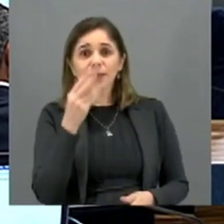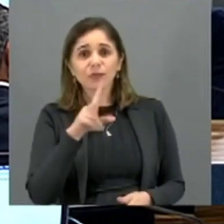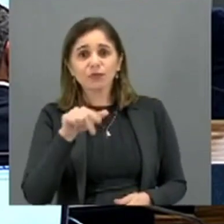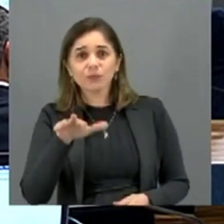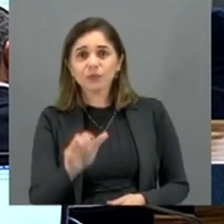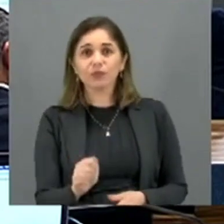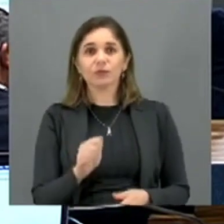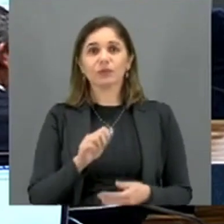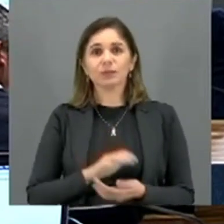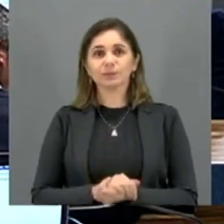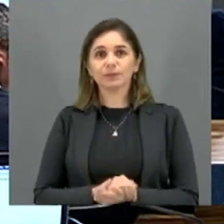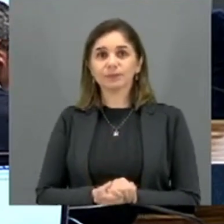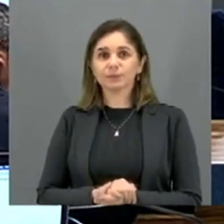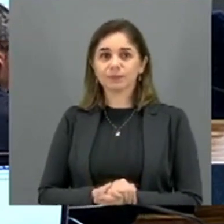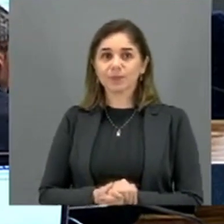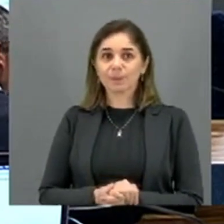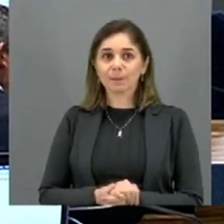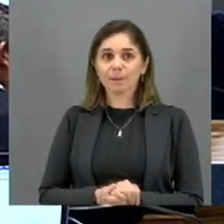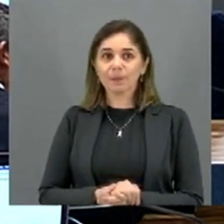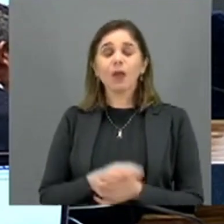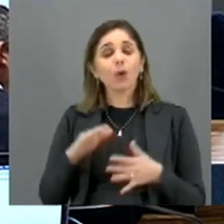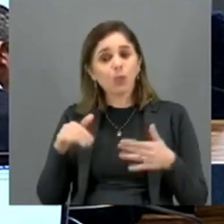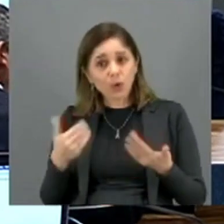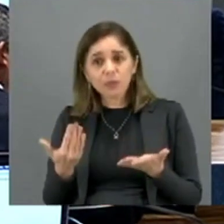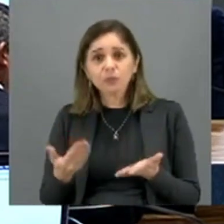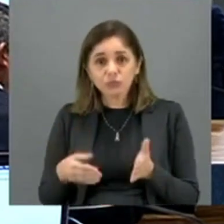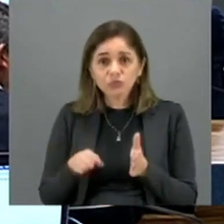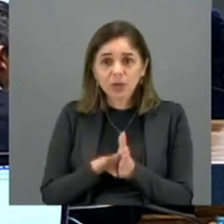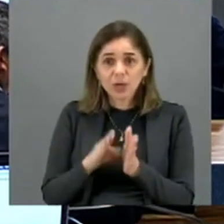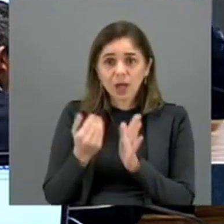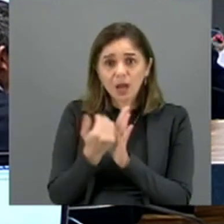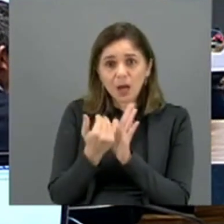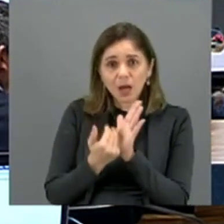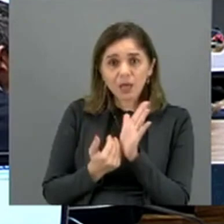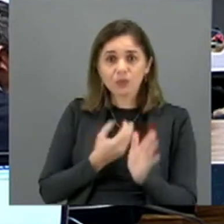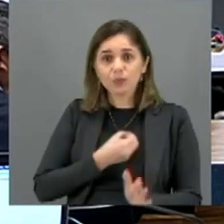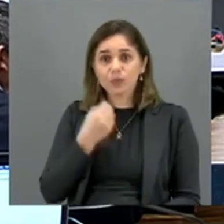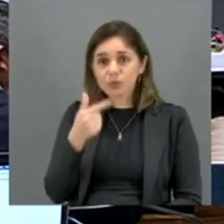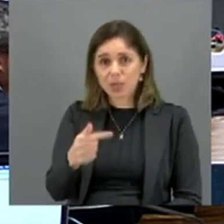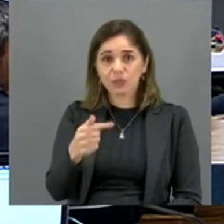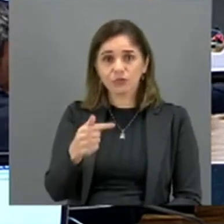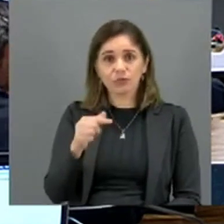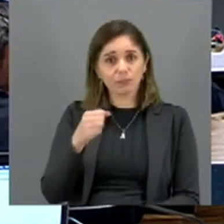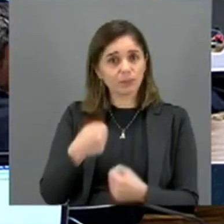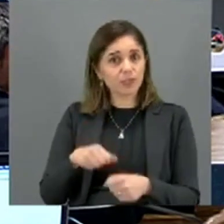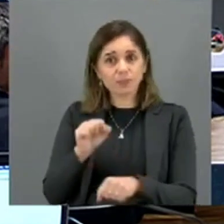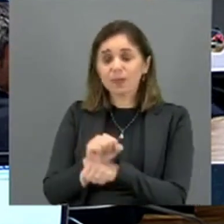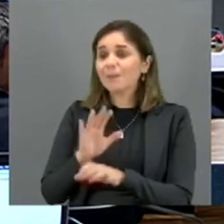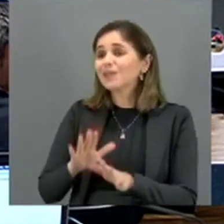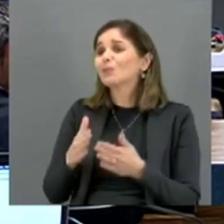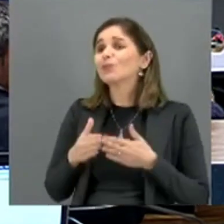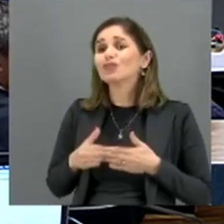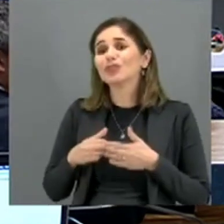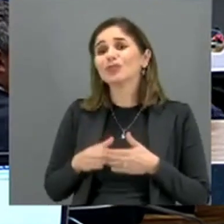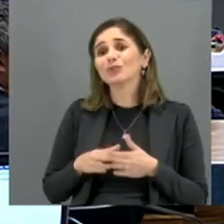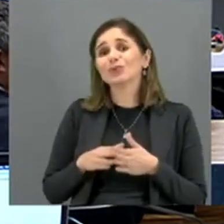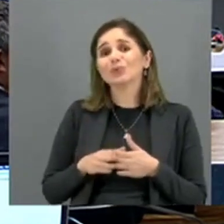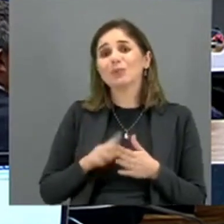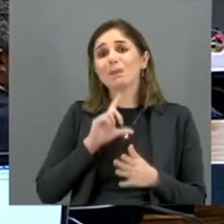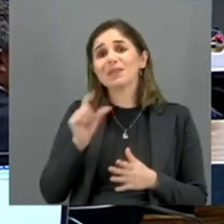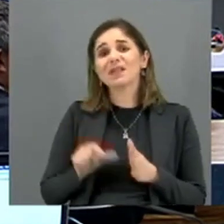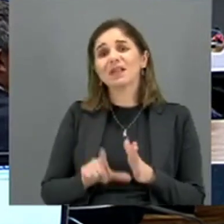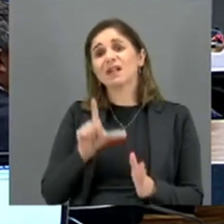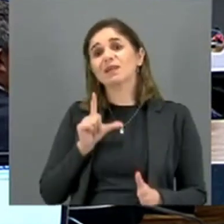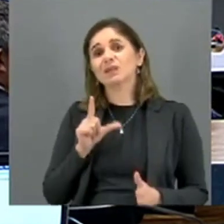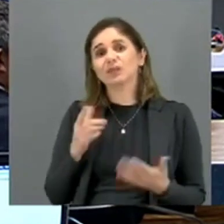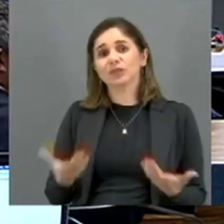em outras conversa, palavras, vou ter que Oi? ficar aqui Quando então. chegar. Eu sei disso, eu só estava com a gentileza de eu poder sair antes, mas já que Não, não Vossa pode, Excelência pode sair. A gente